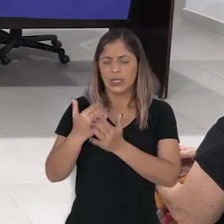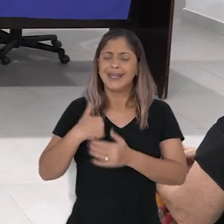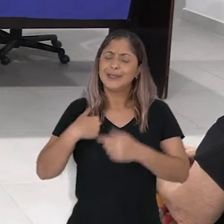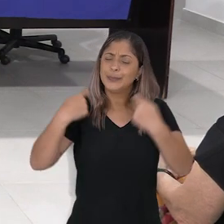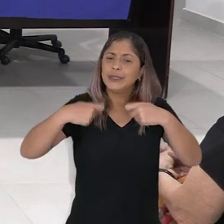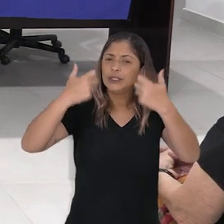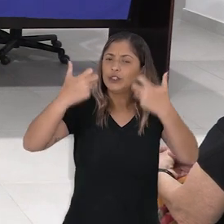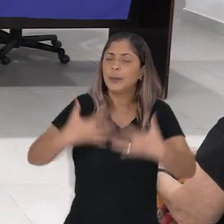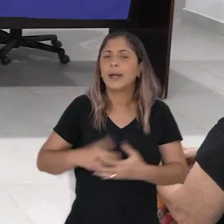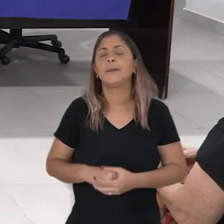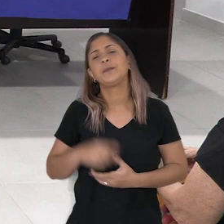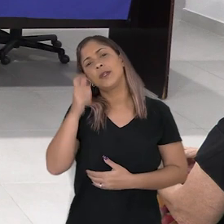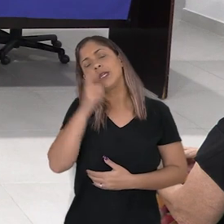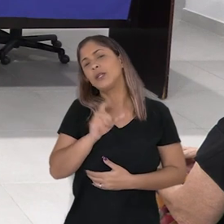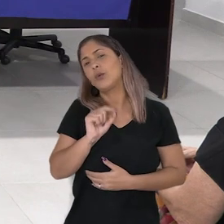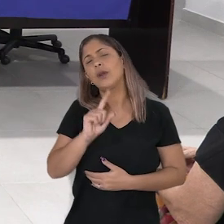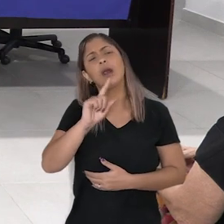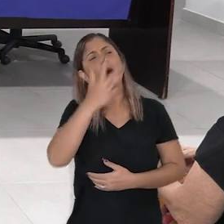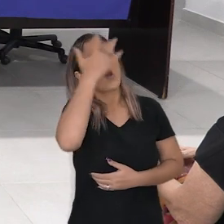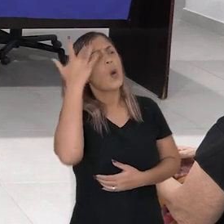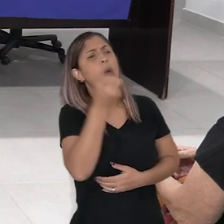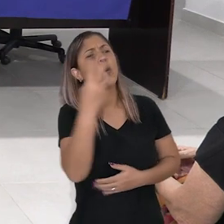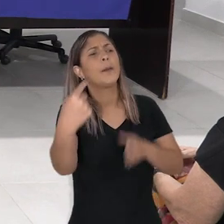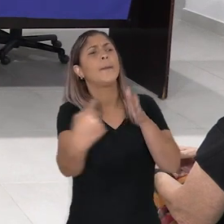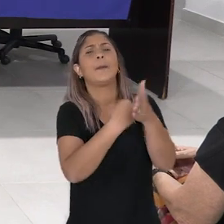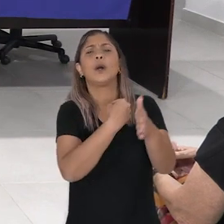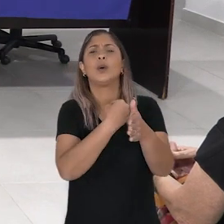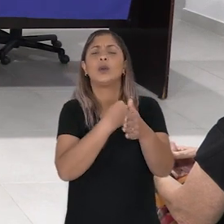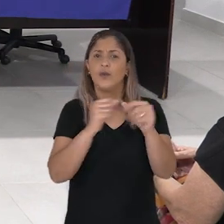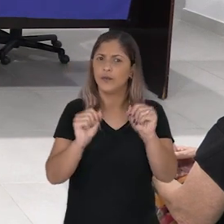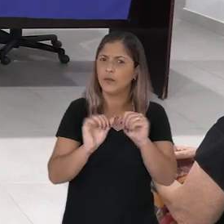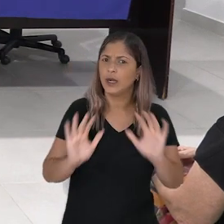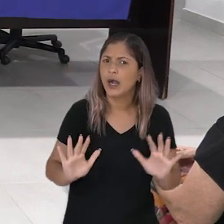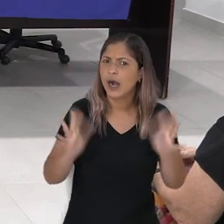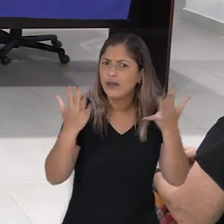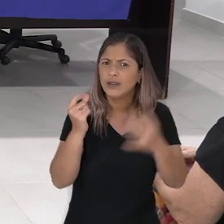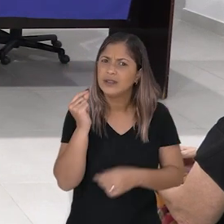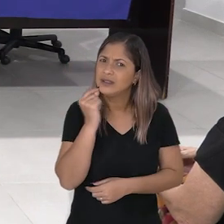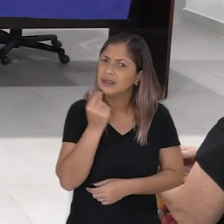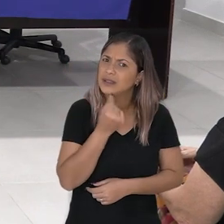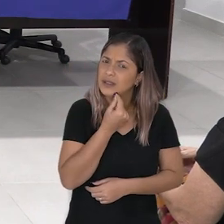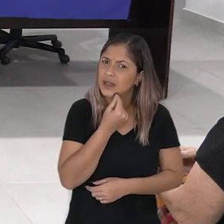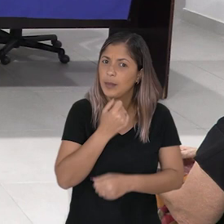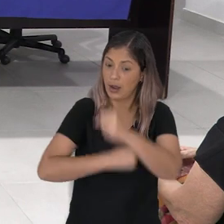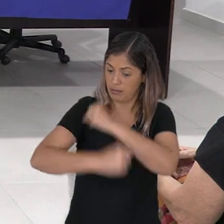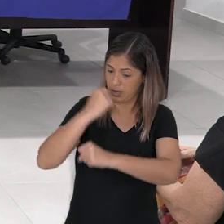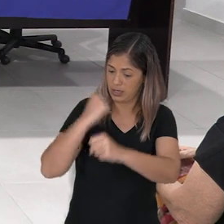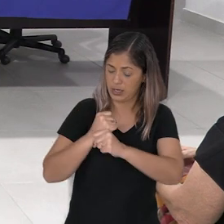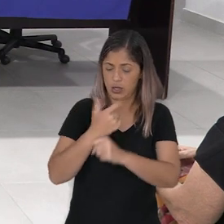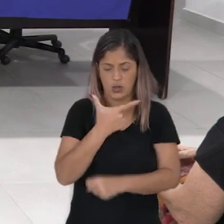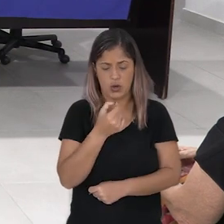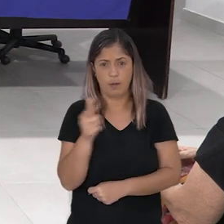falar uma coisa interessante. Alguém me perguntou, vocês fizeram o evento em setembro de 22,